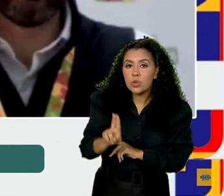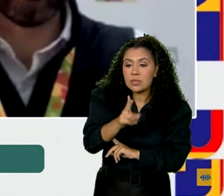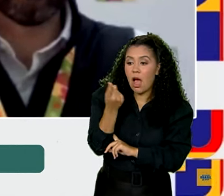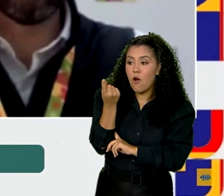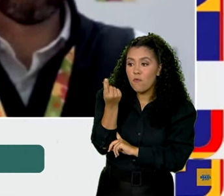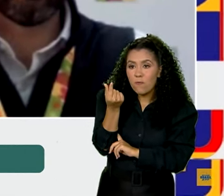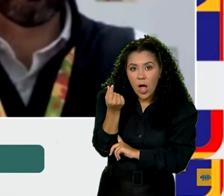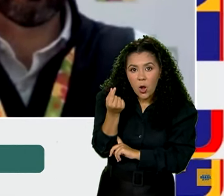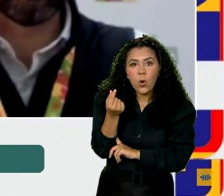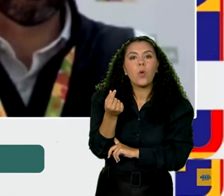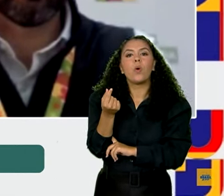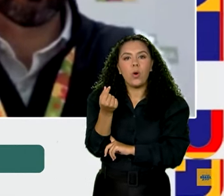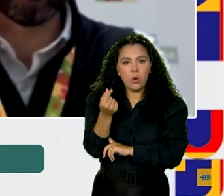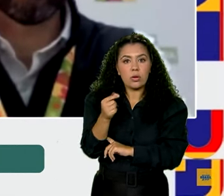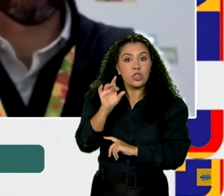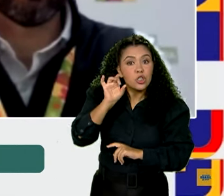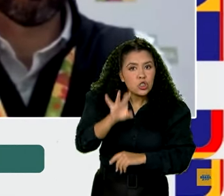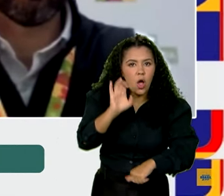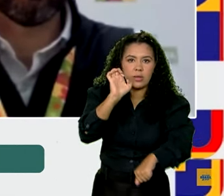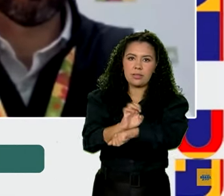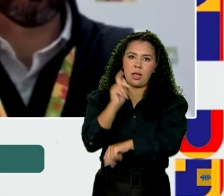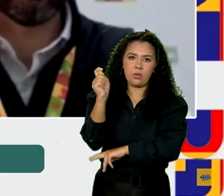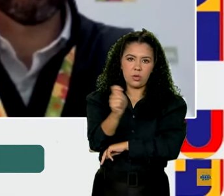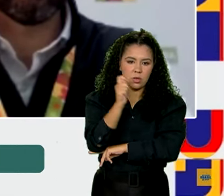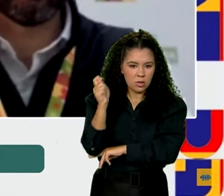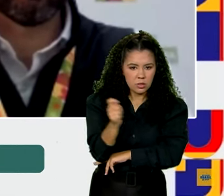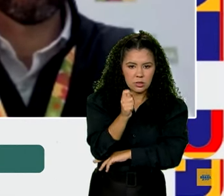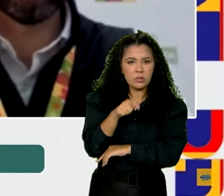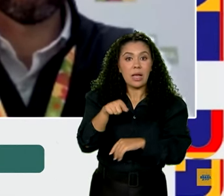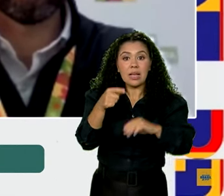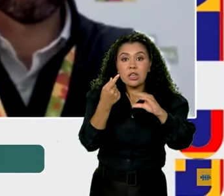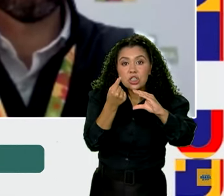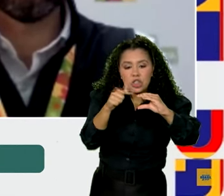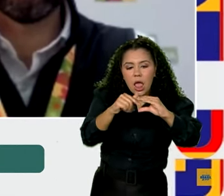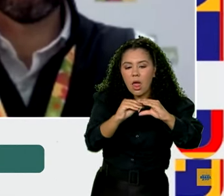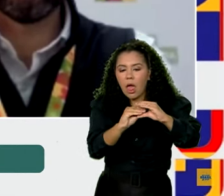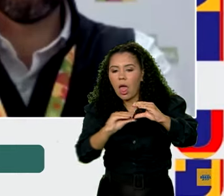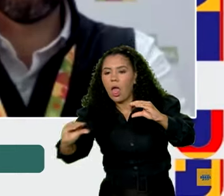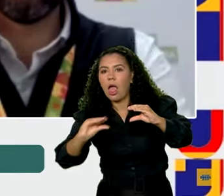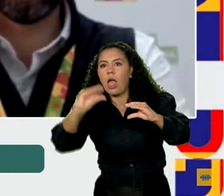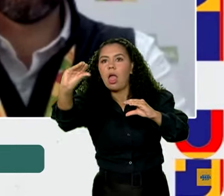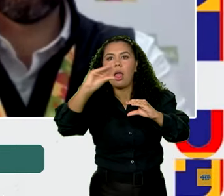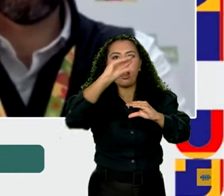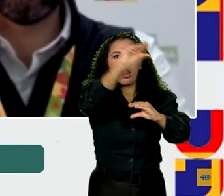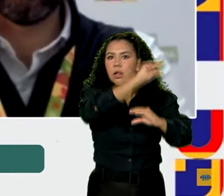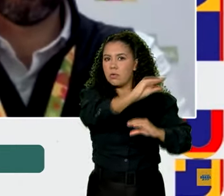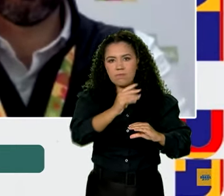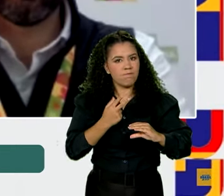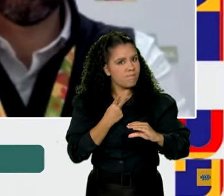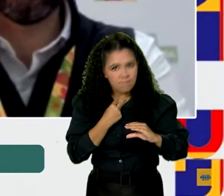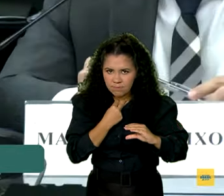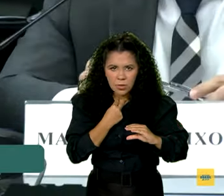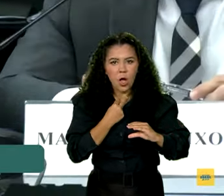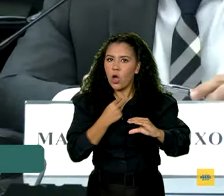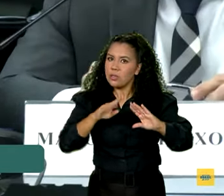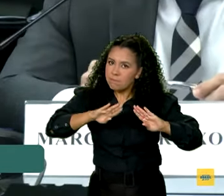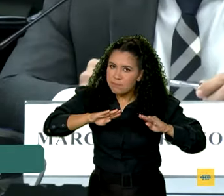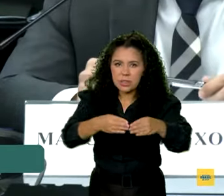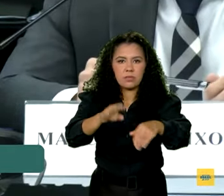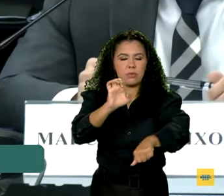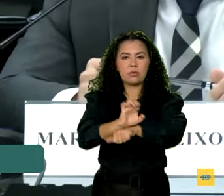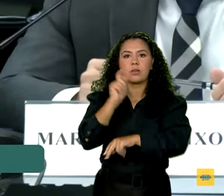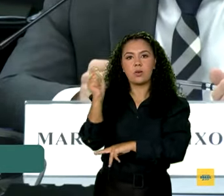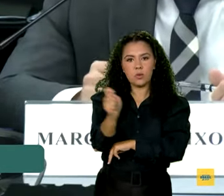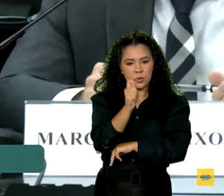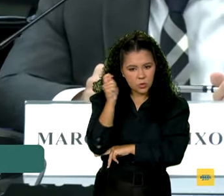no estado do Rio Grande do Sul, não podendo destinar esses recursos para outro estado da Federação Brasileira, ainda que esses